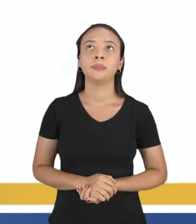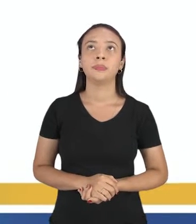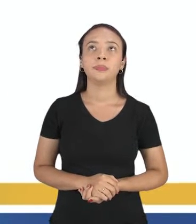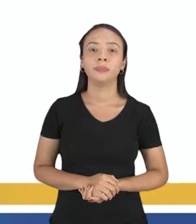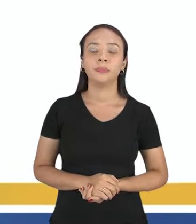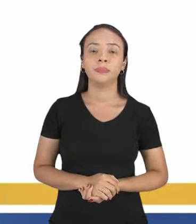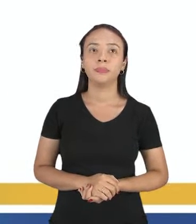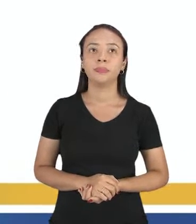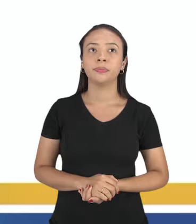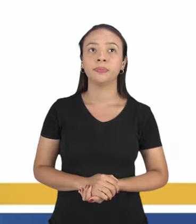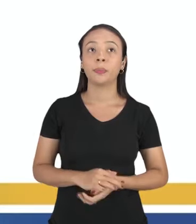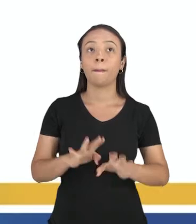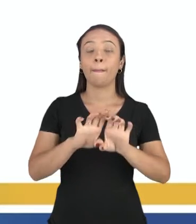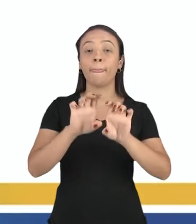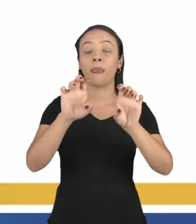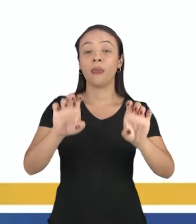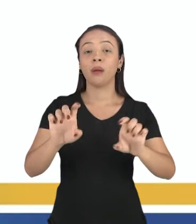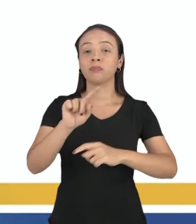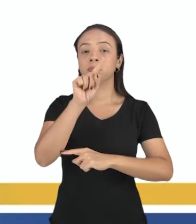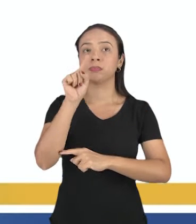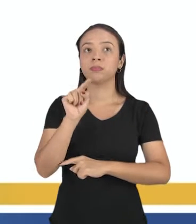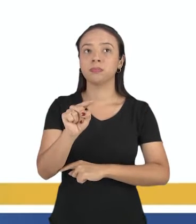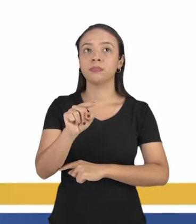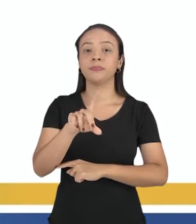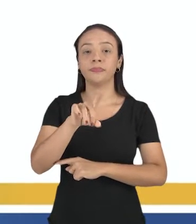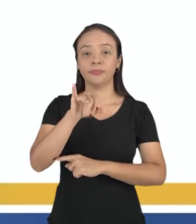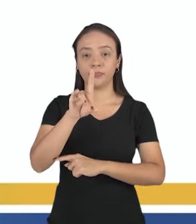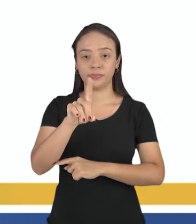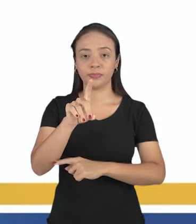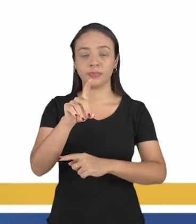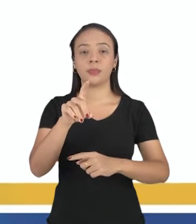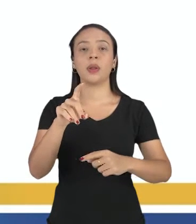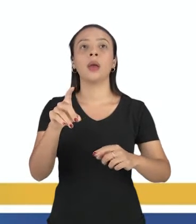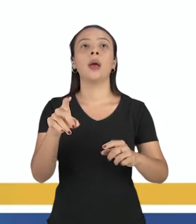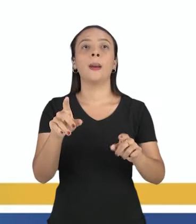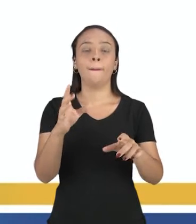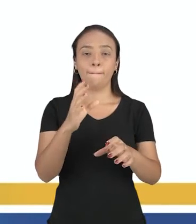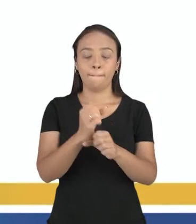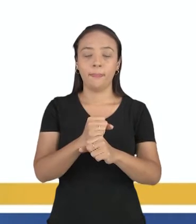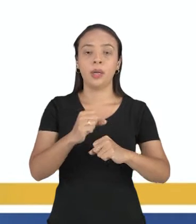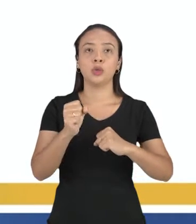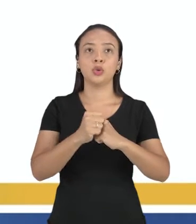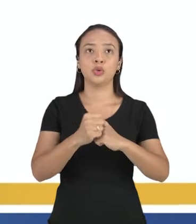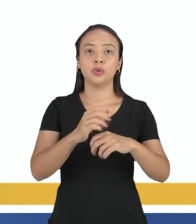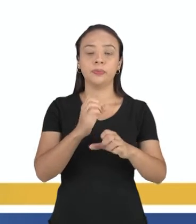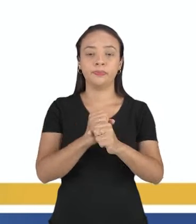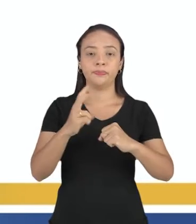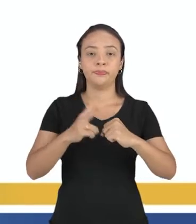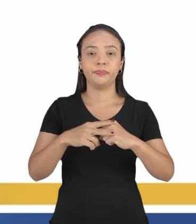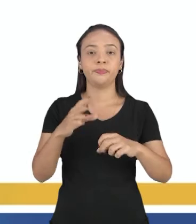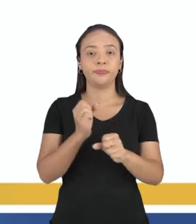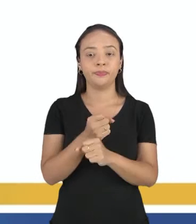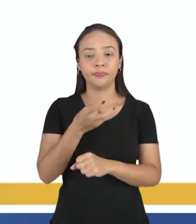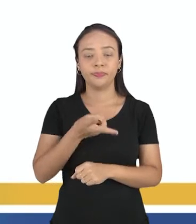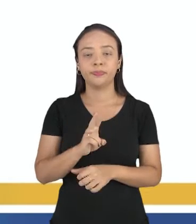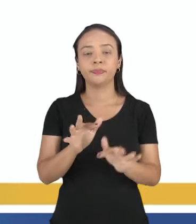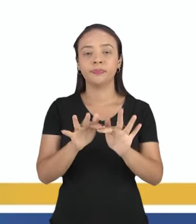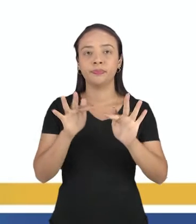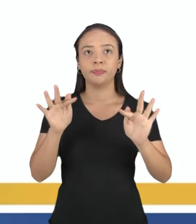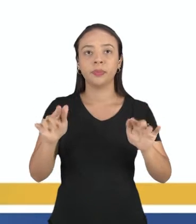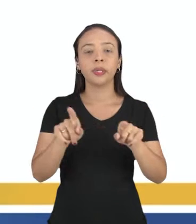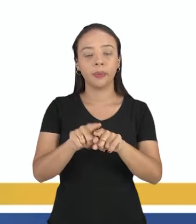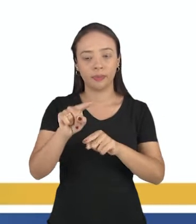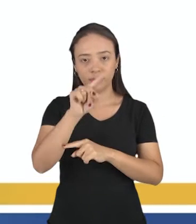Forma interrogativa. A estrutura é did mais o sujeito, mais o verbo, mais o complemento, mais o